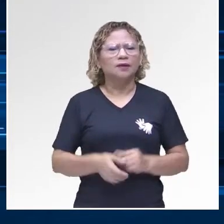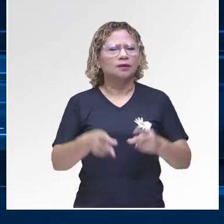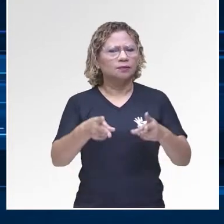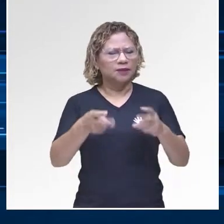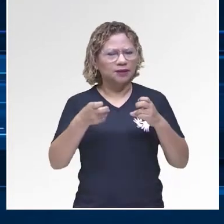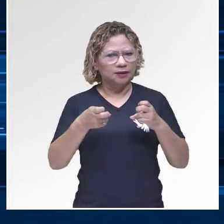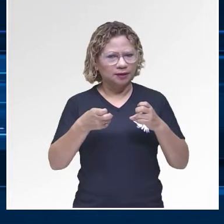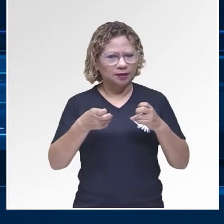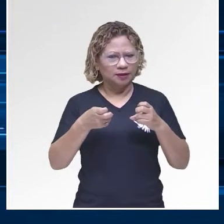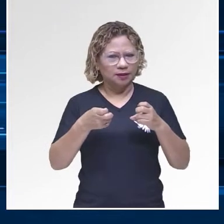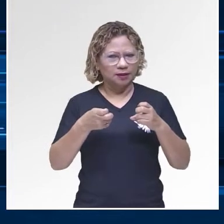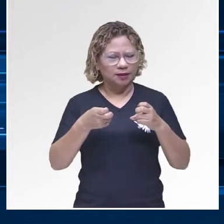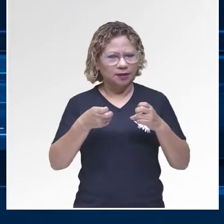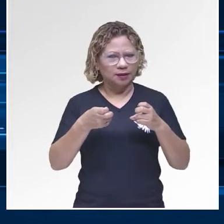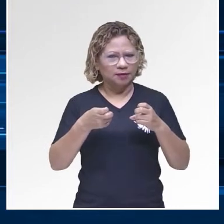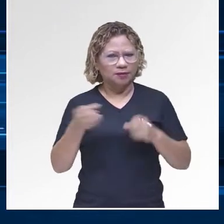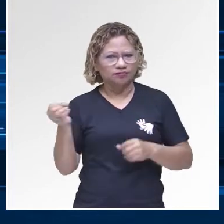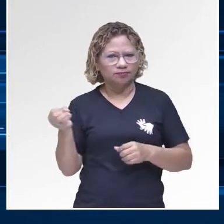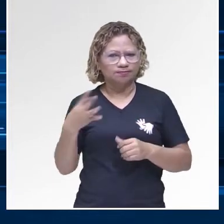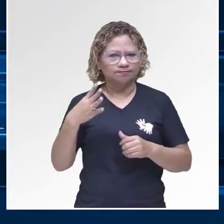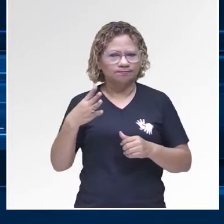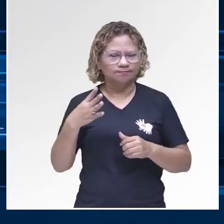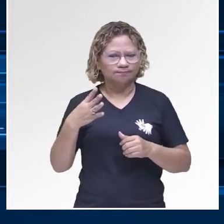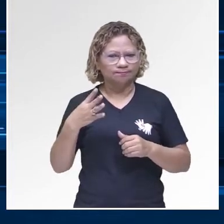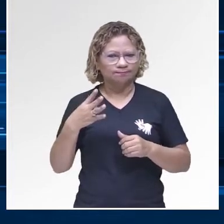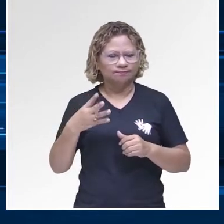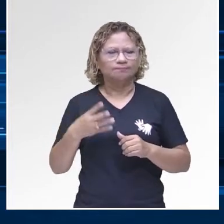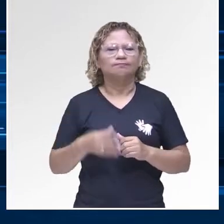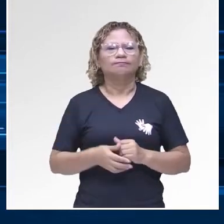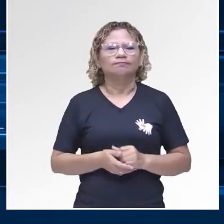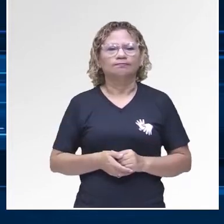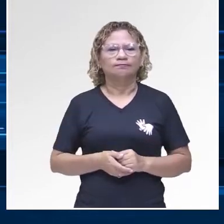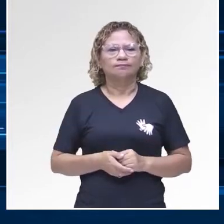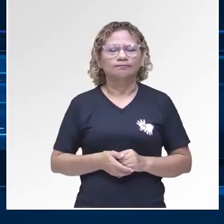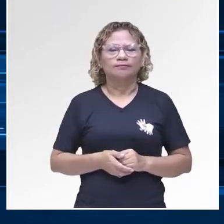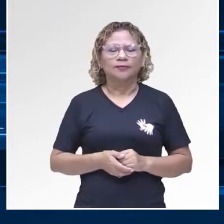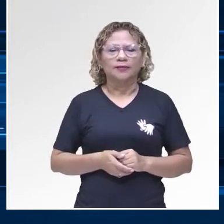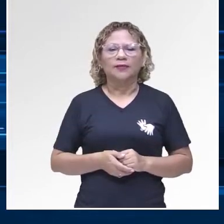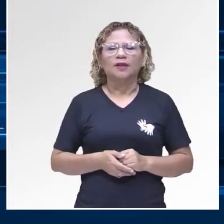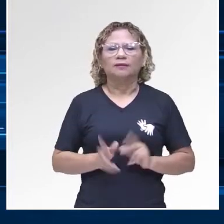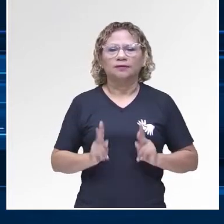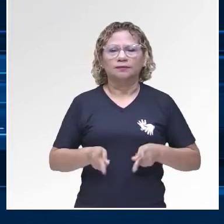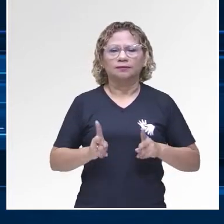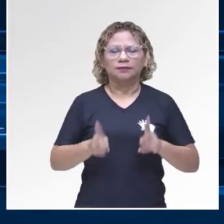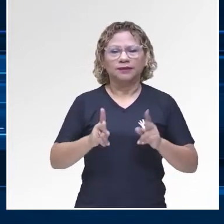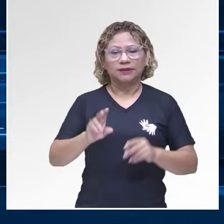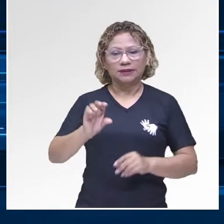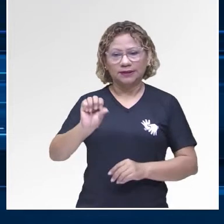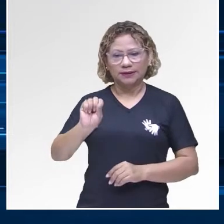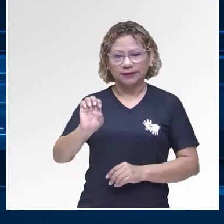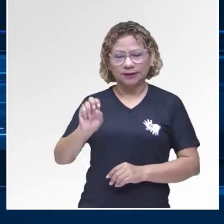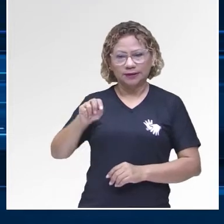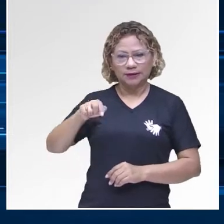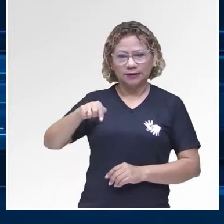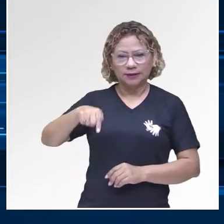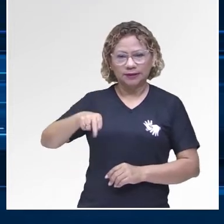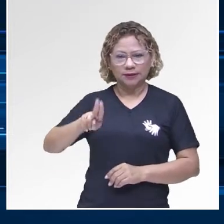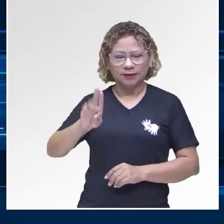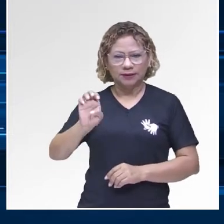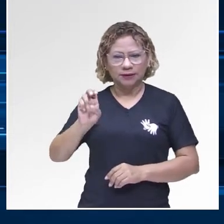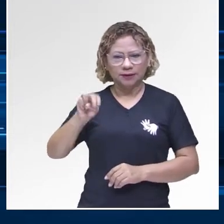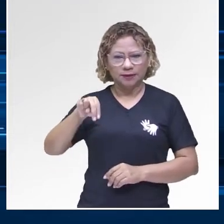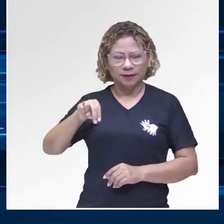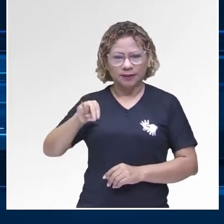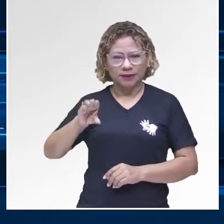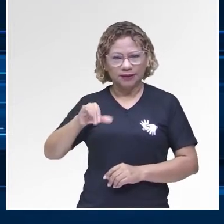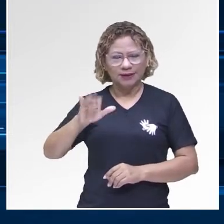nós vamos falar sobre as sequências numéricas, né? Basicamente, vamos falar de dois tipos de sequências numéricas. A